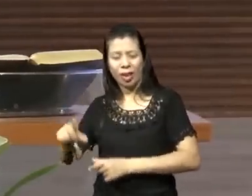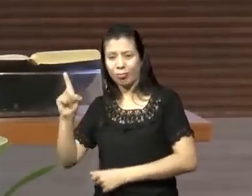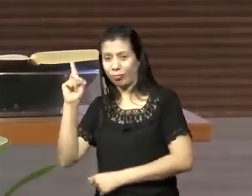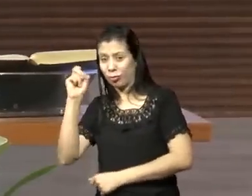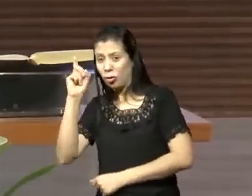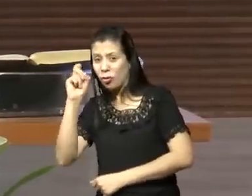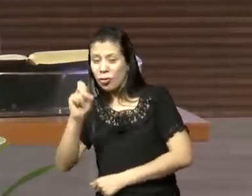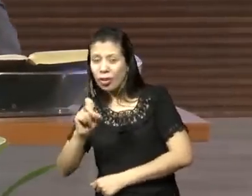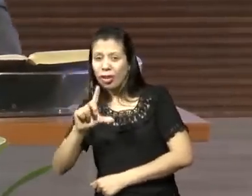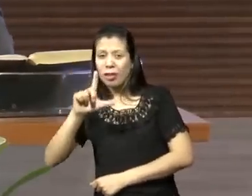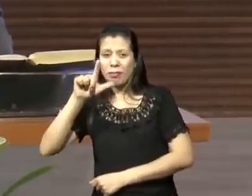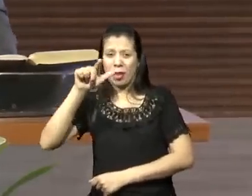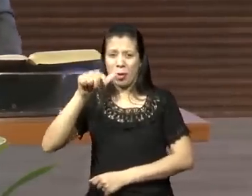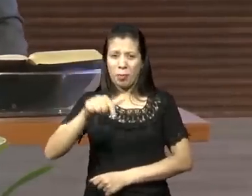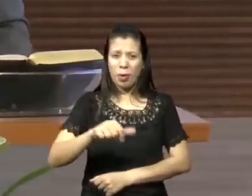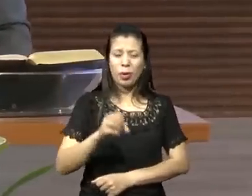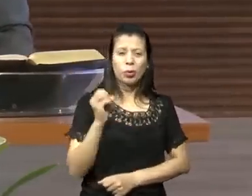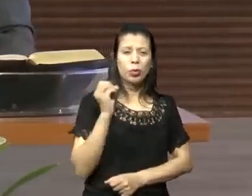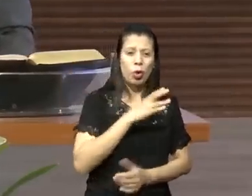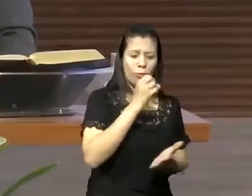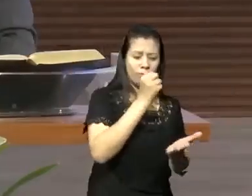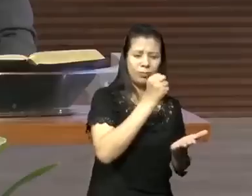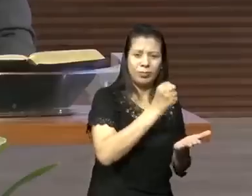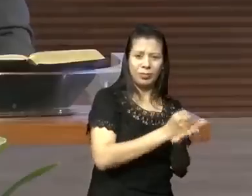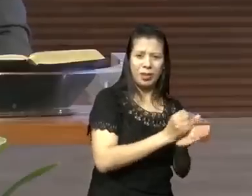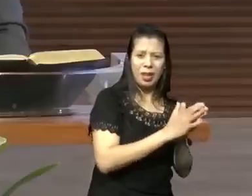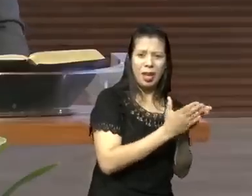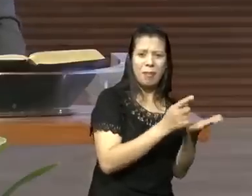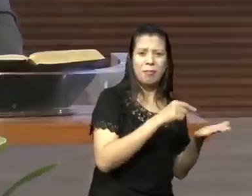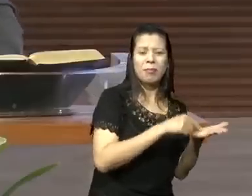o pão da vida a água da vida